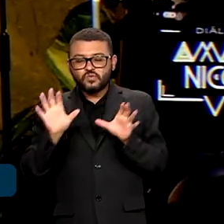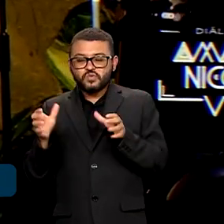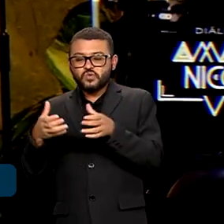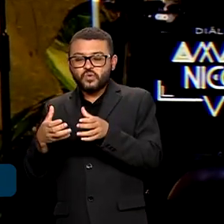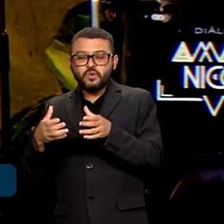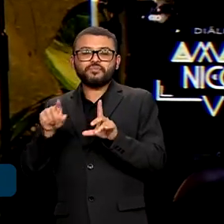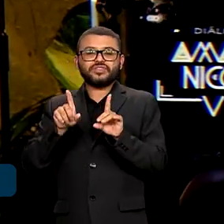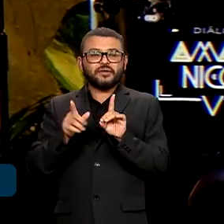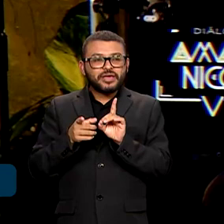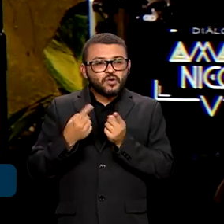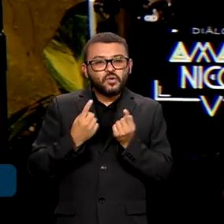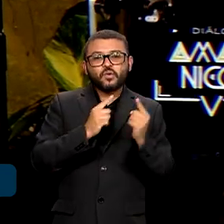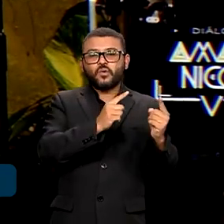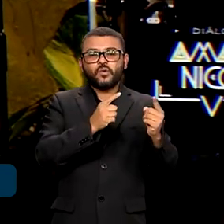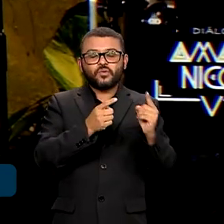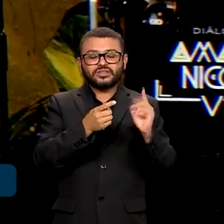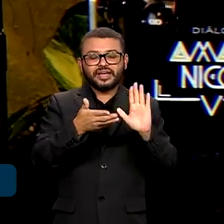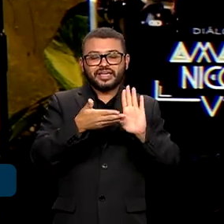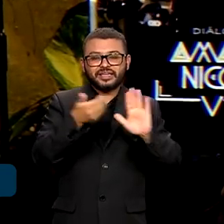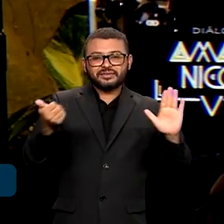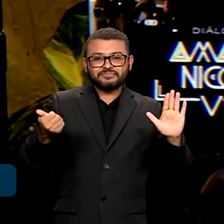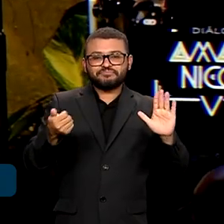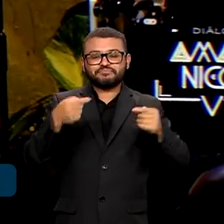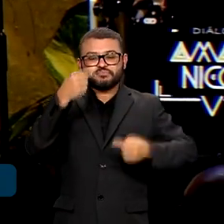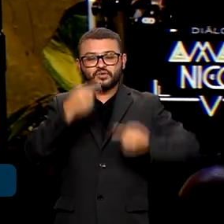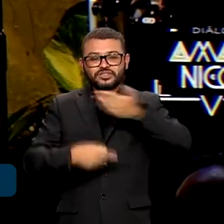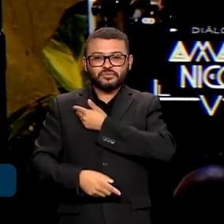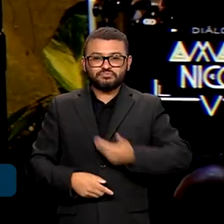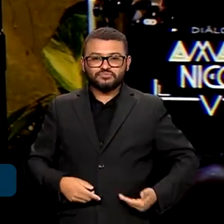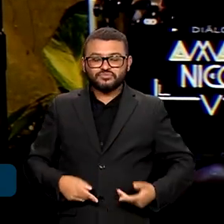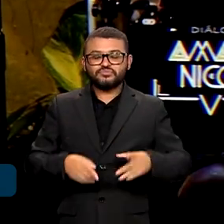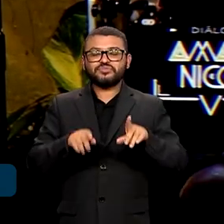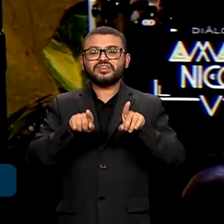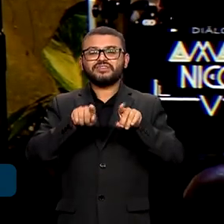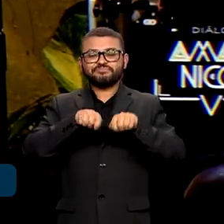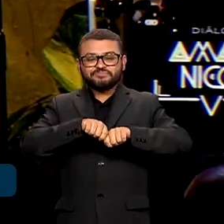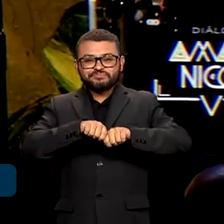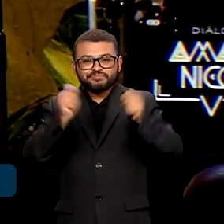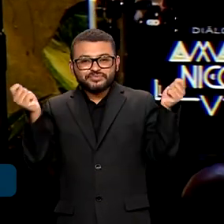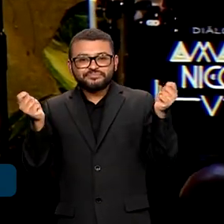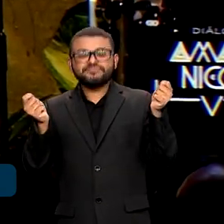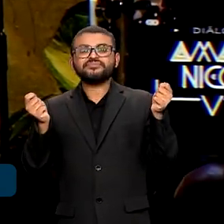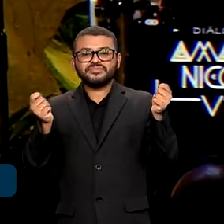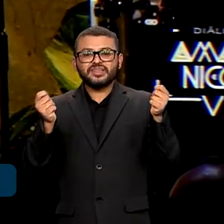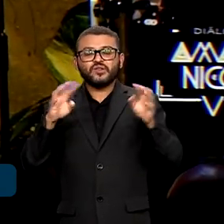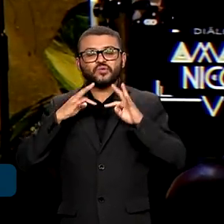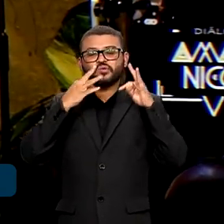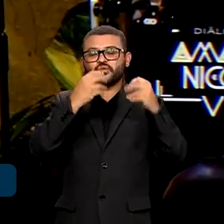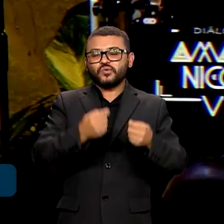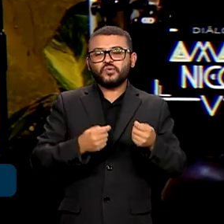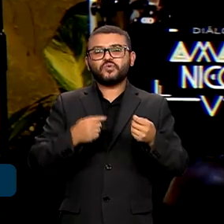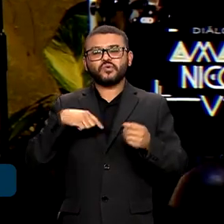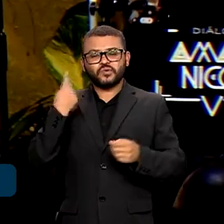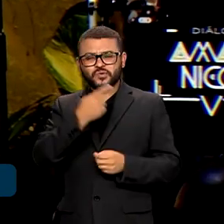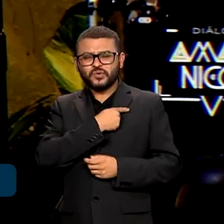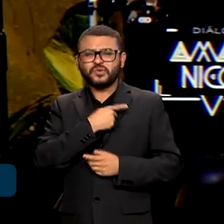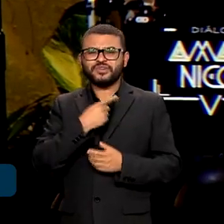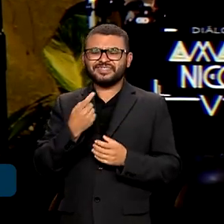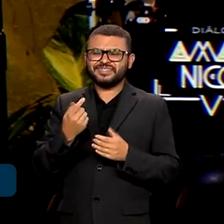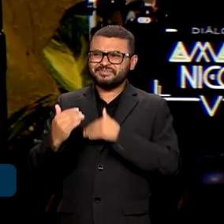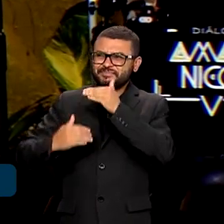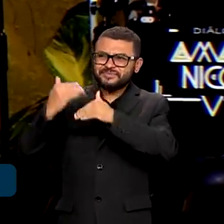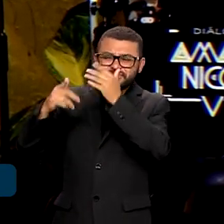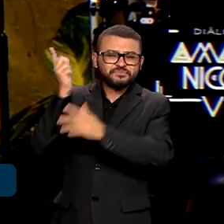de ameaça das políticas públicas, de ameaça de tudo aquilo que faz com que a gente possa